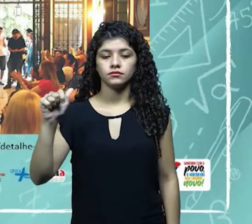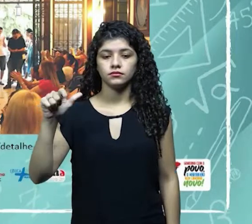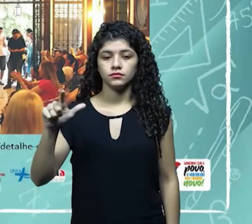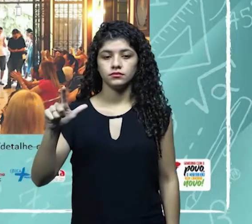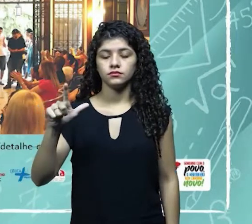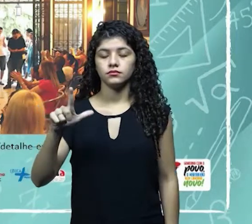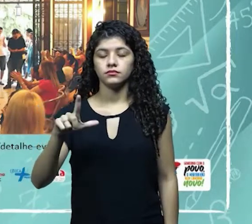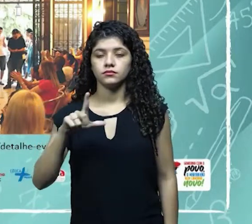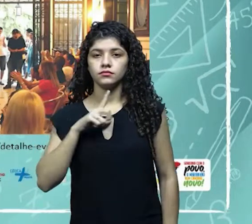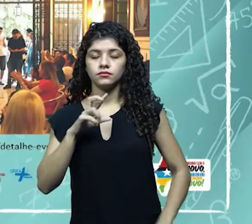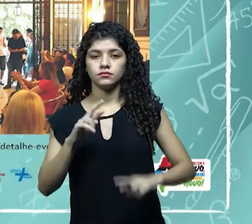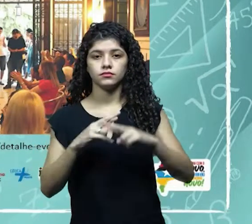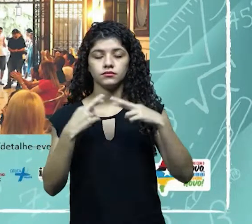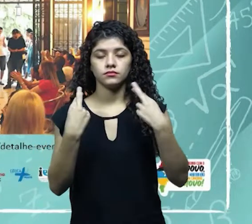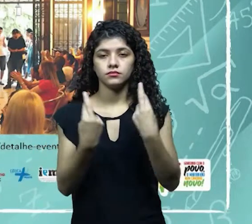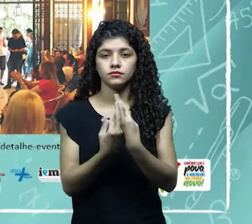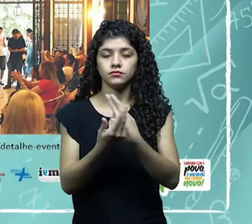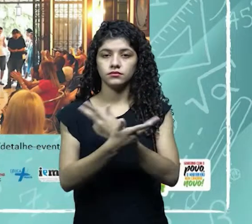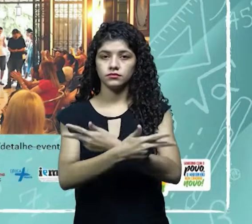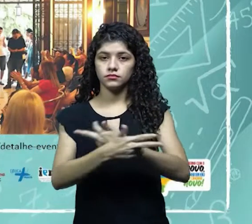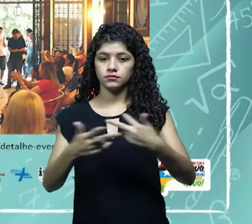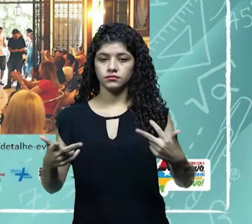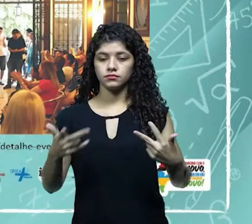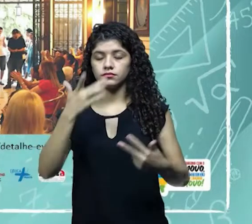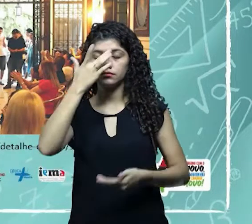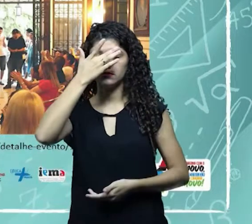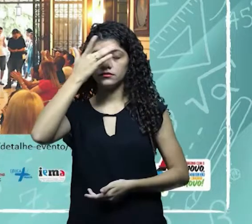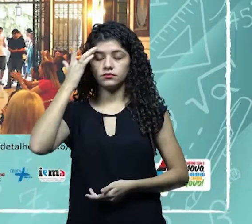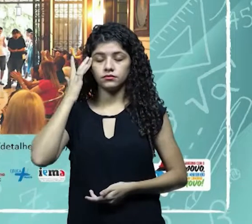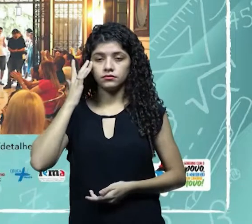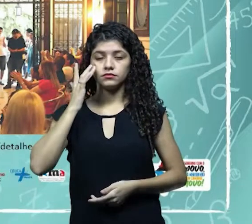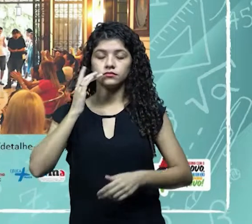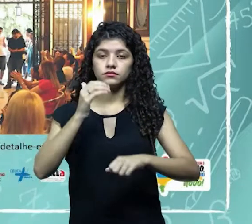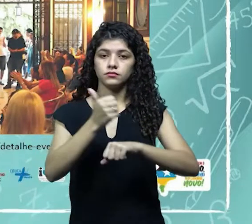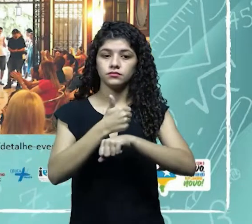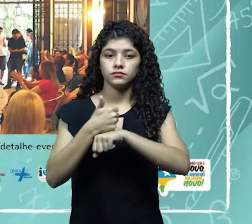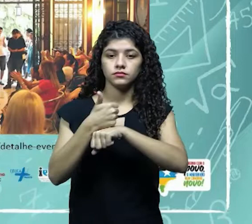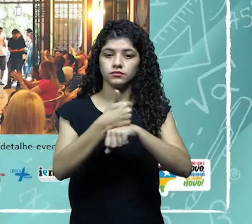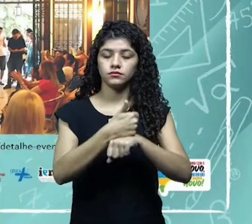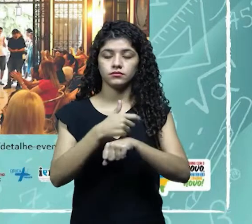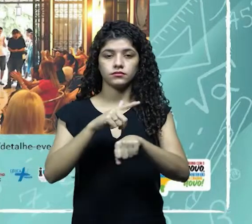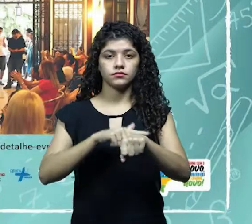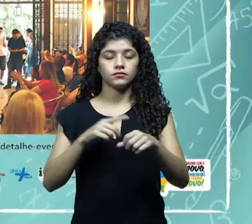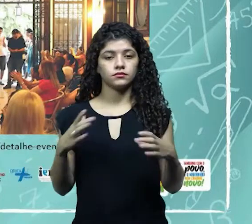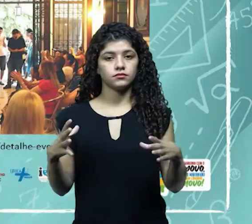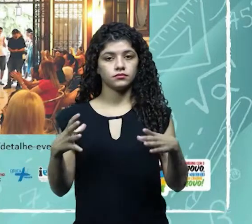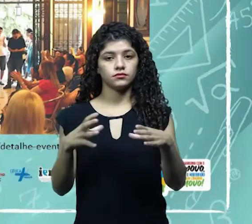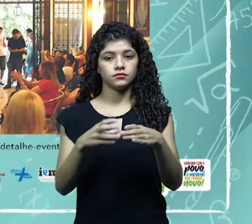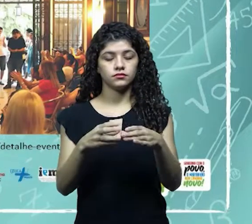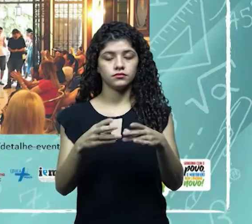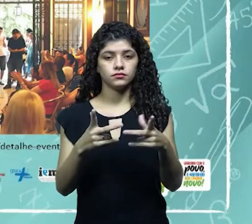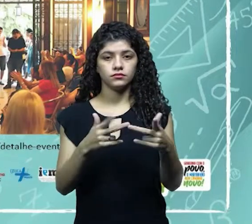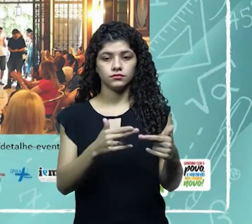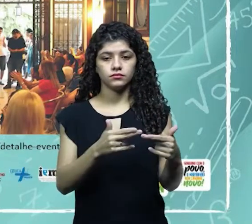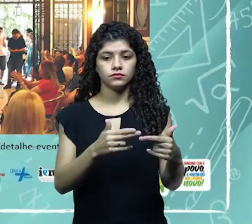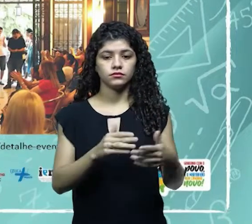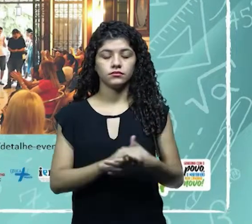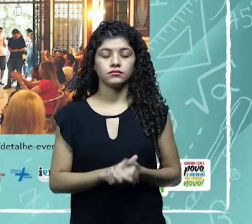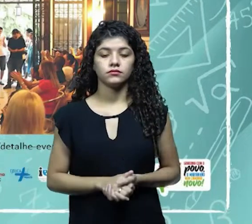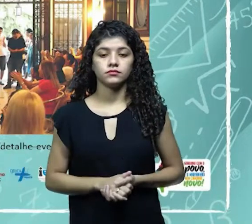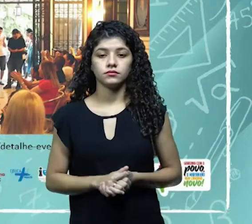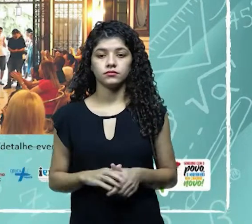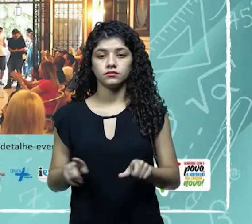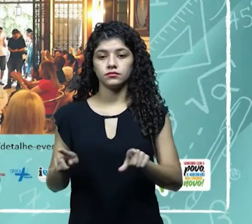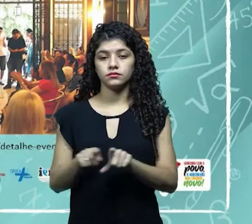e ele promove é a reunião de vários artistas e profissionais né e o mesmo ambiente